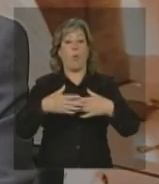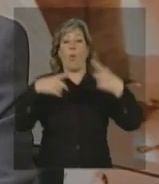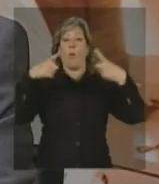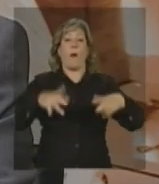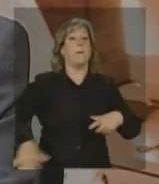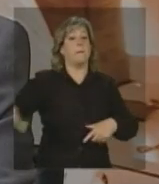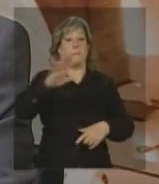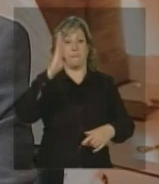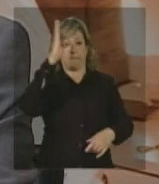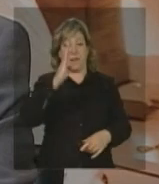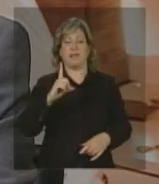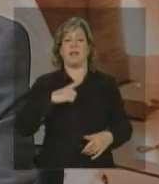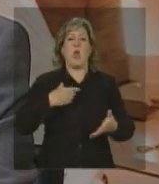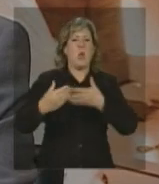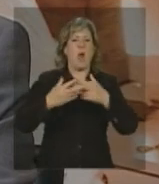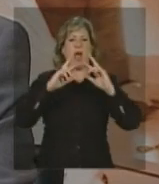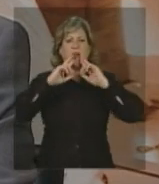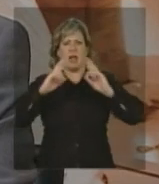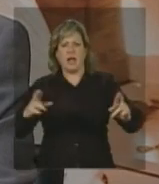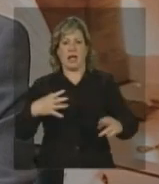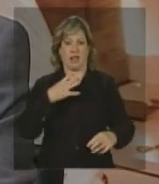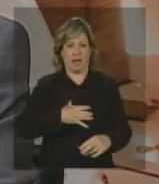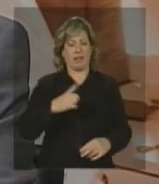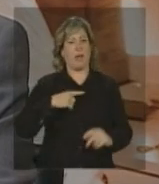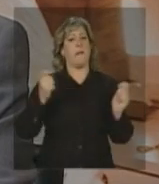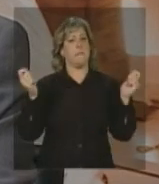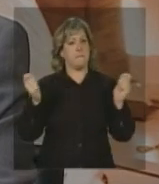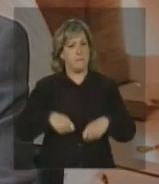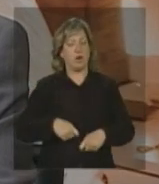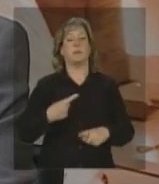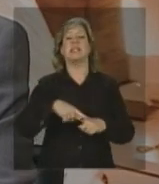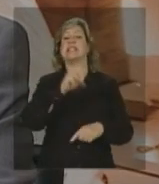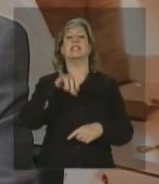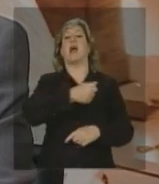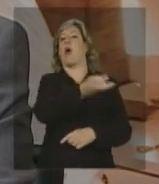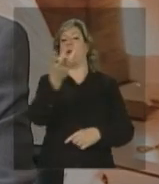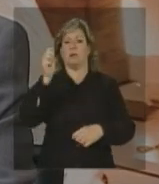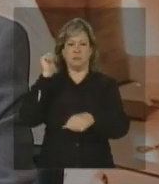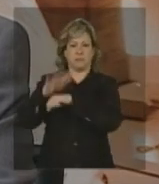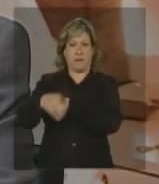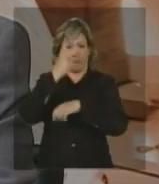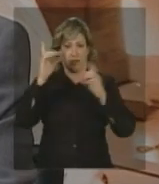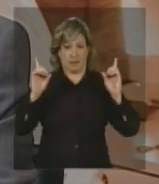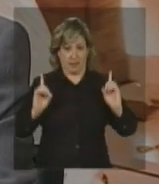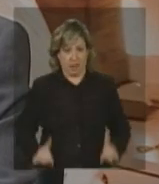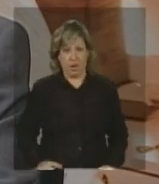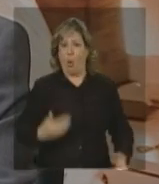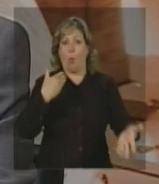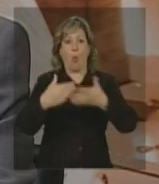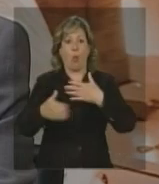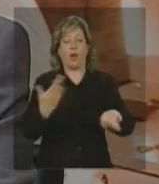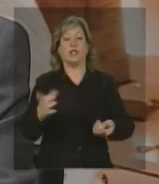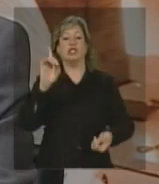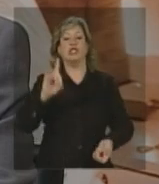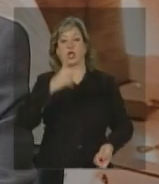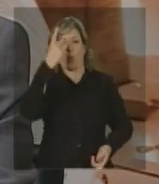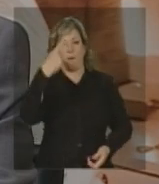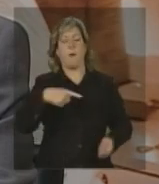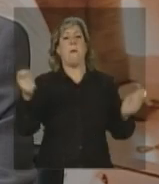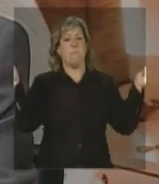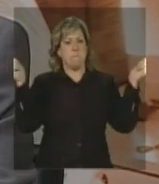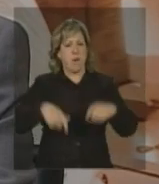do Brasil que tem alguma denúncia sobre violação dos direitos das pessoas com deficiência e qualquer violação de direitos humanos pode